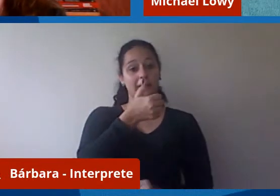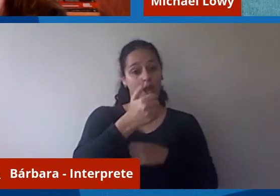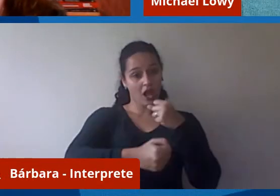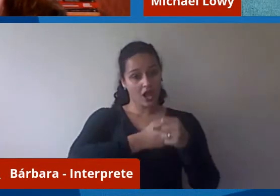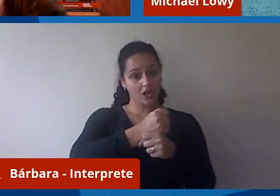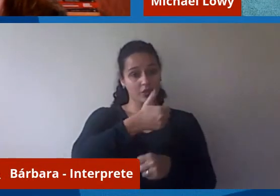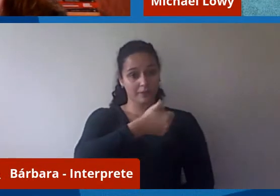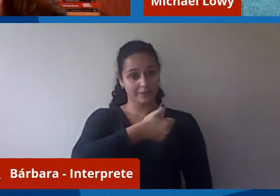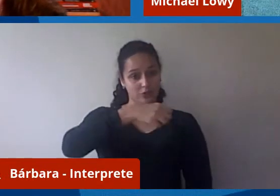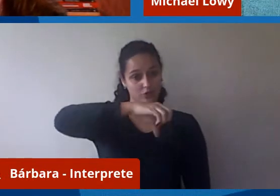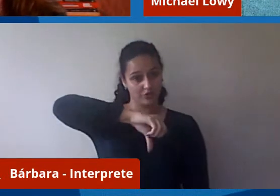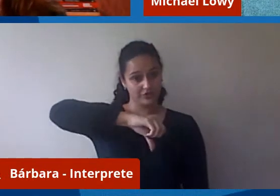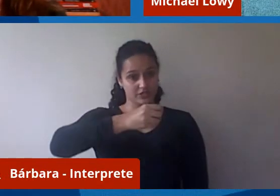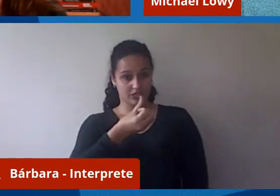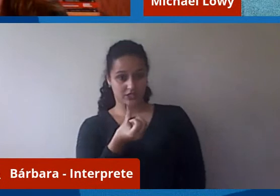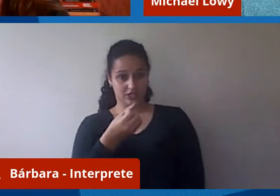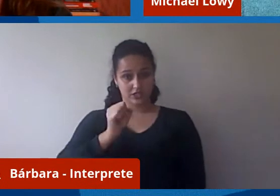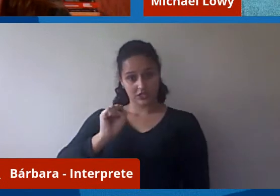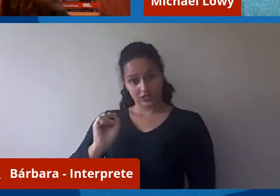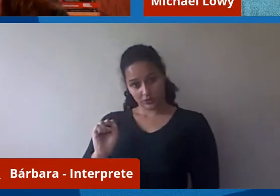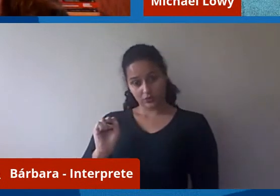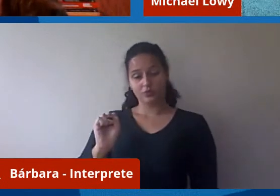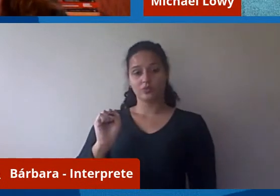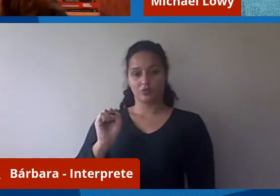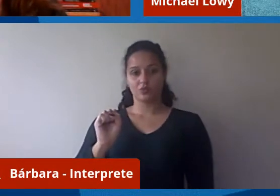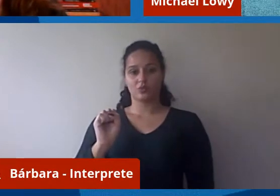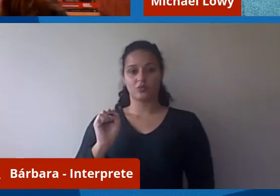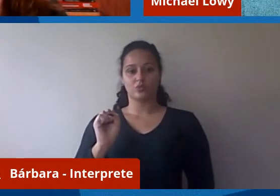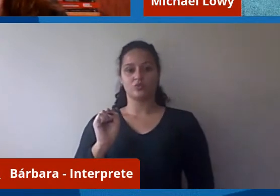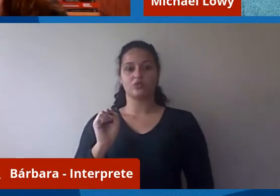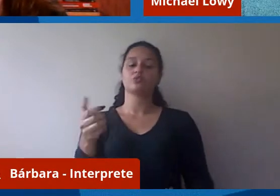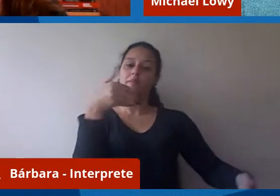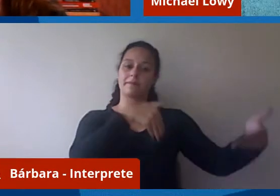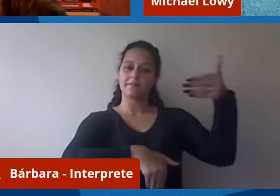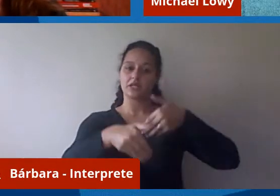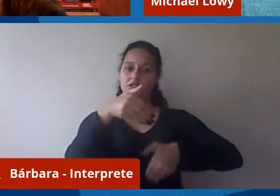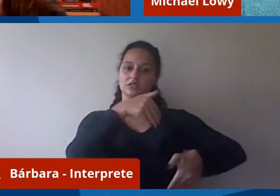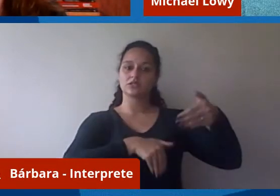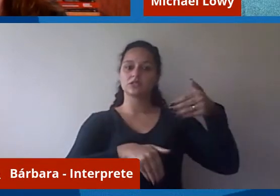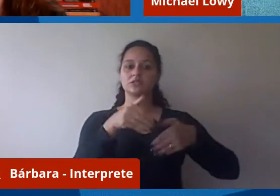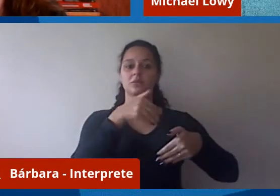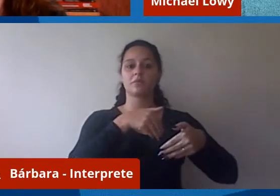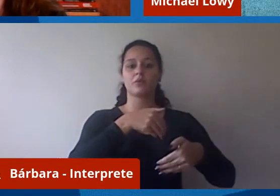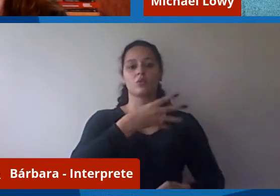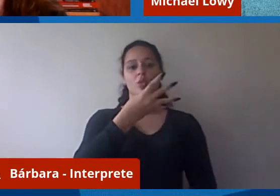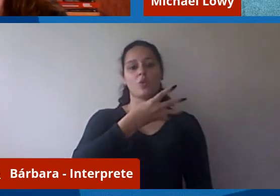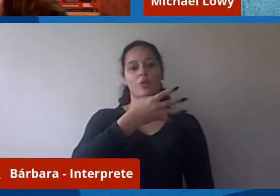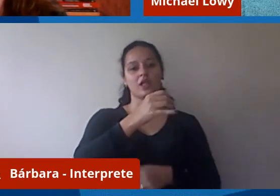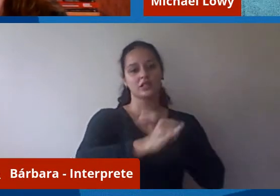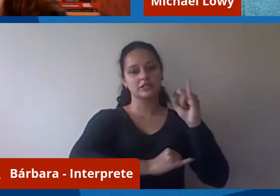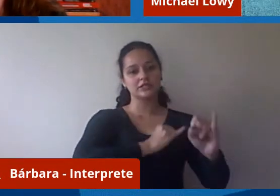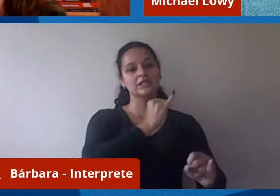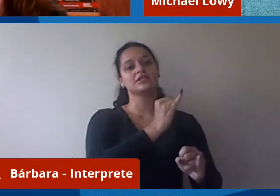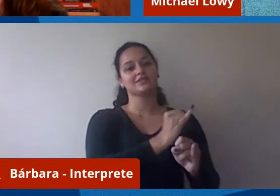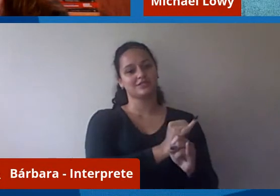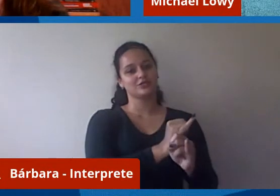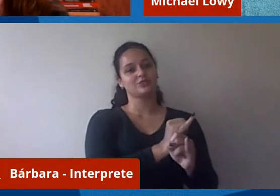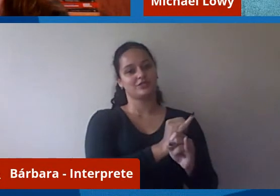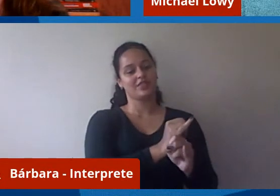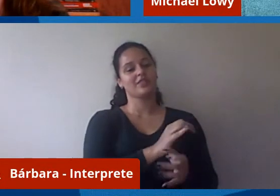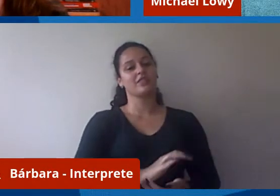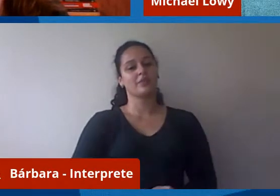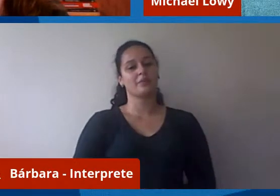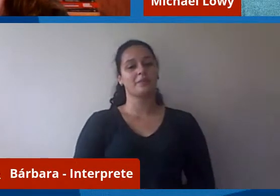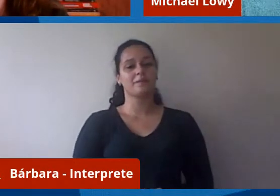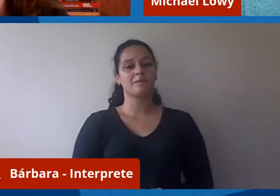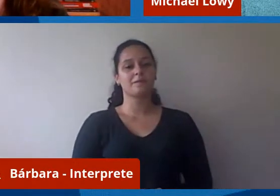Em 1968, associou-se à Quarta Internacional, tornando-se membro da primeira seção, a Ligue Communiste.